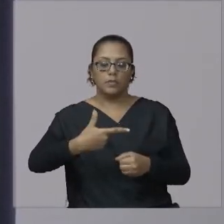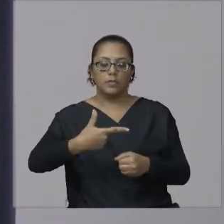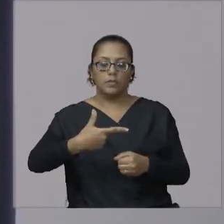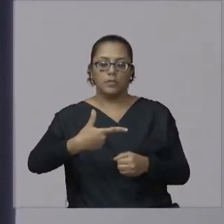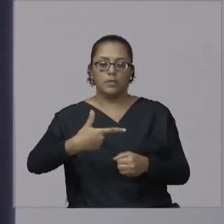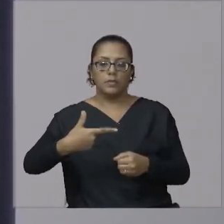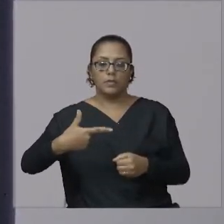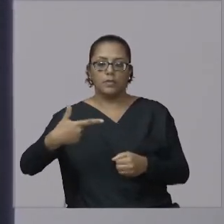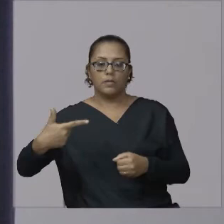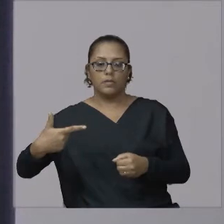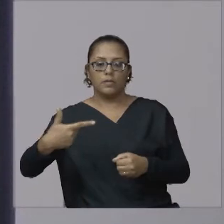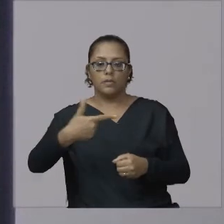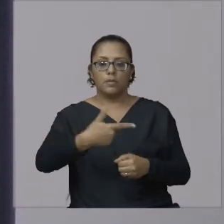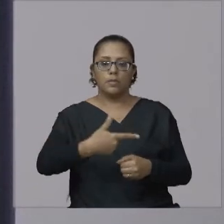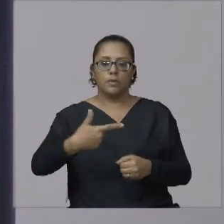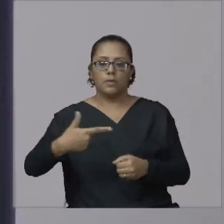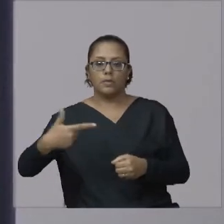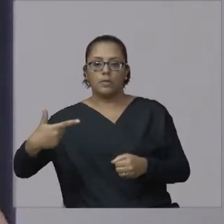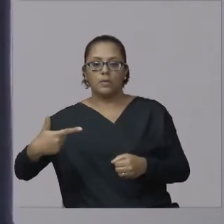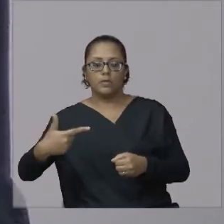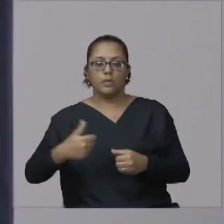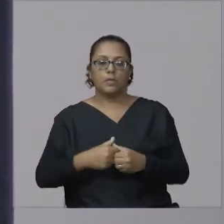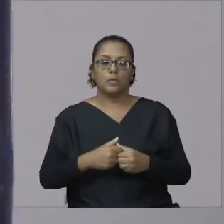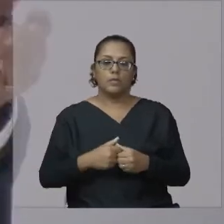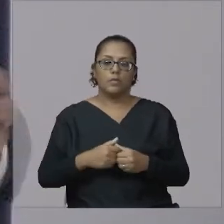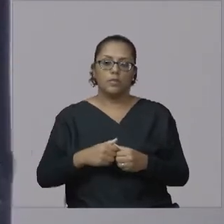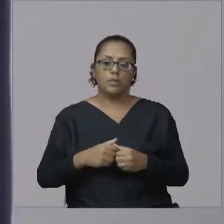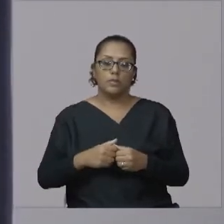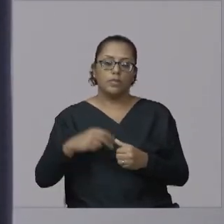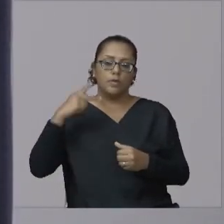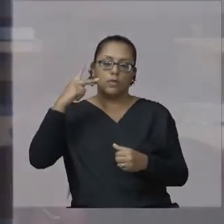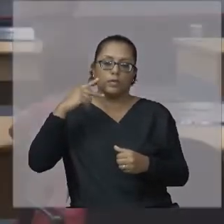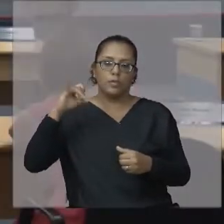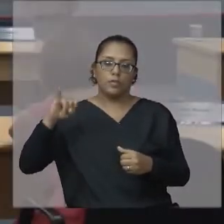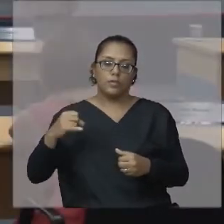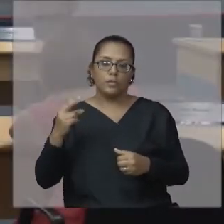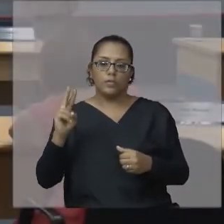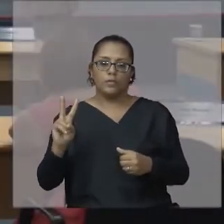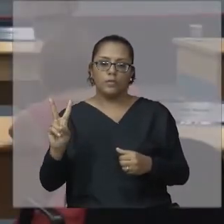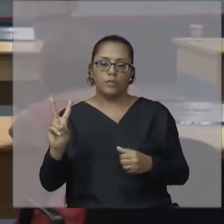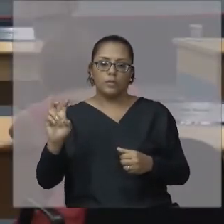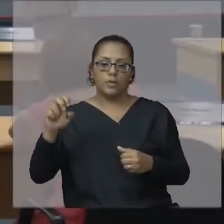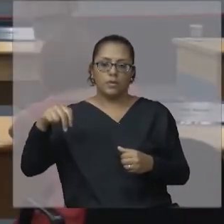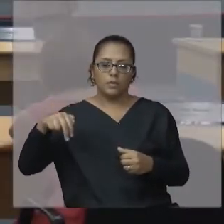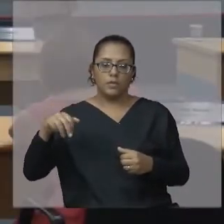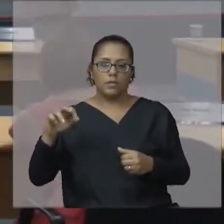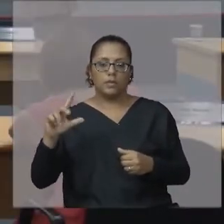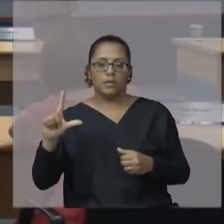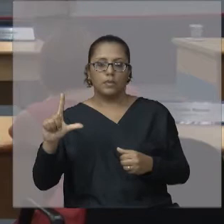2021-2022, o senhor vereador Juvenil Silvério. Com a palavra, vereador.